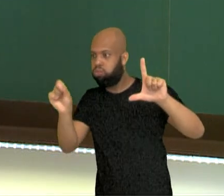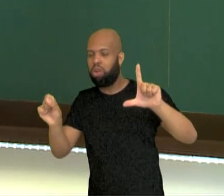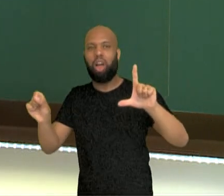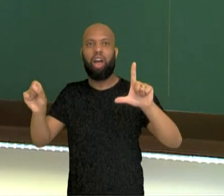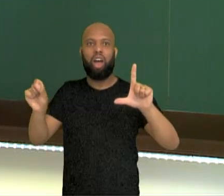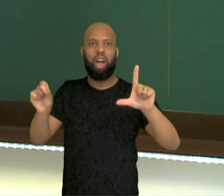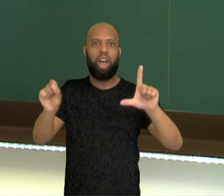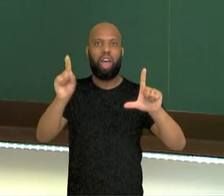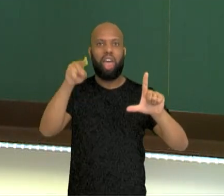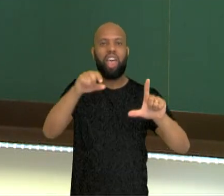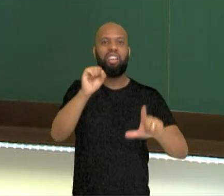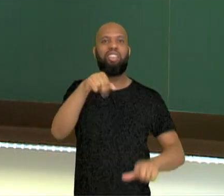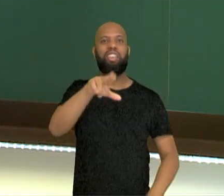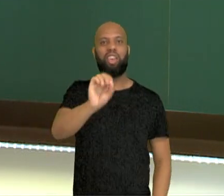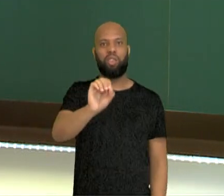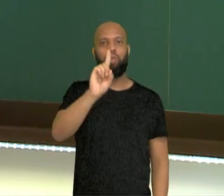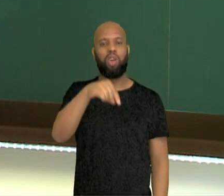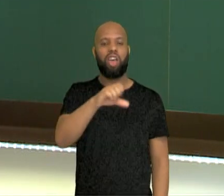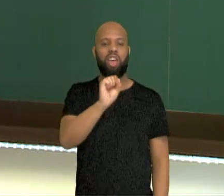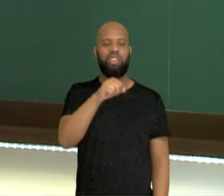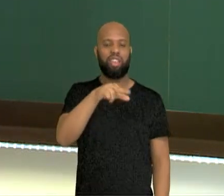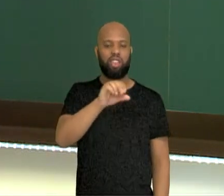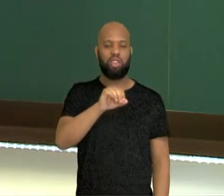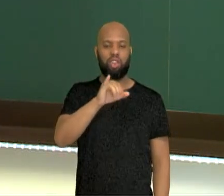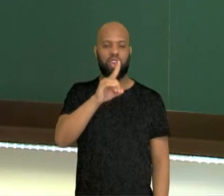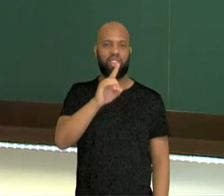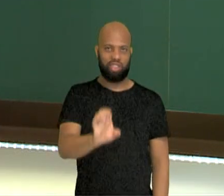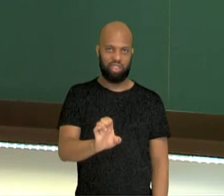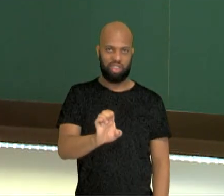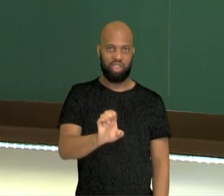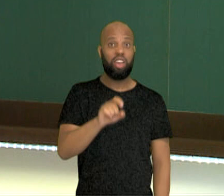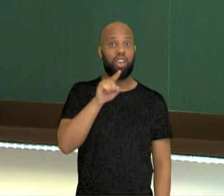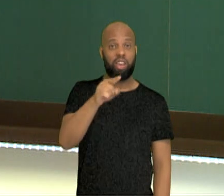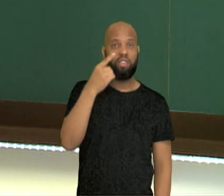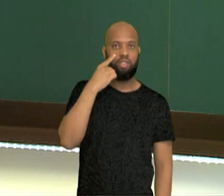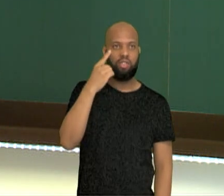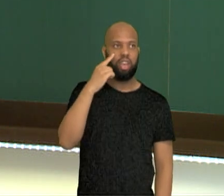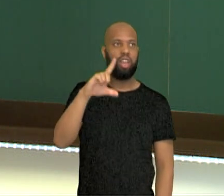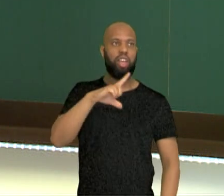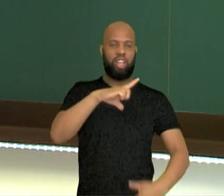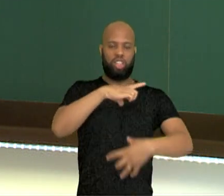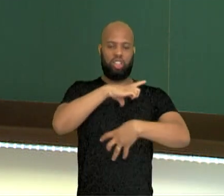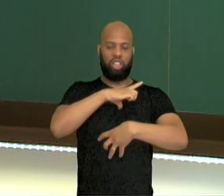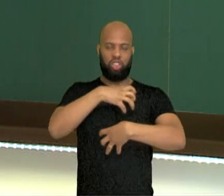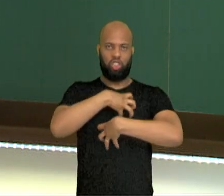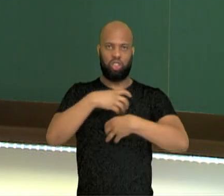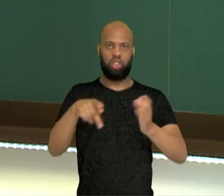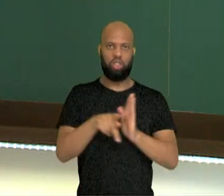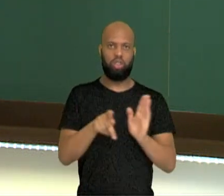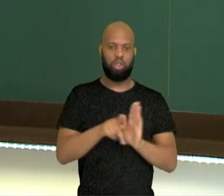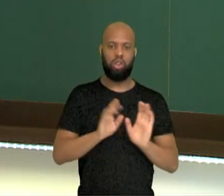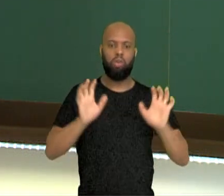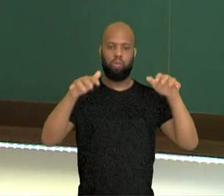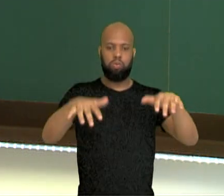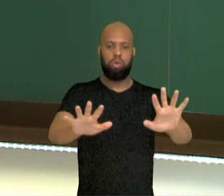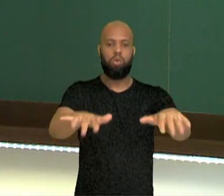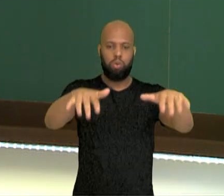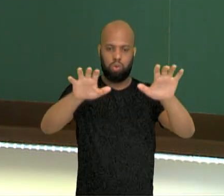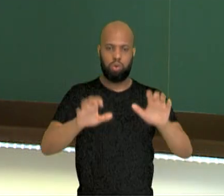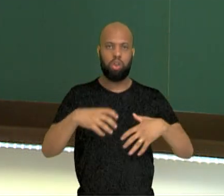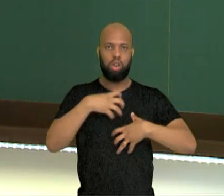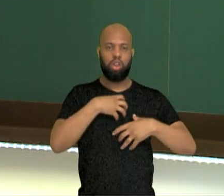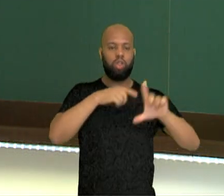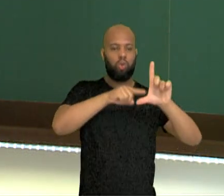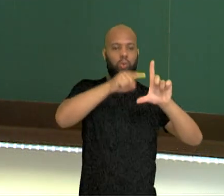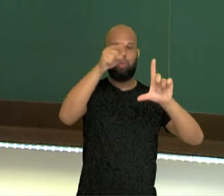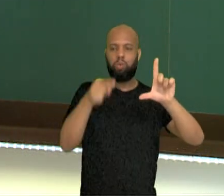da função seno, é uma senoide. Então é isso, professor, a maré se comporta de acordo com uma senoide? Exatamente. Olha